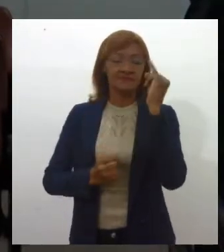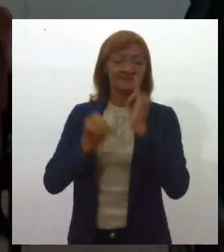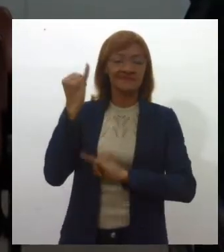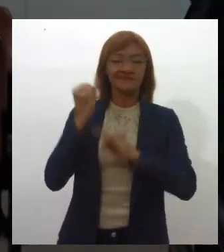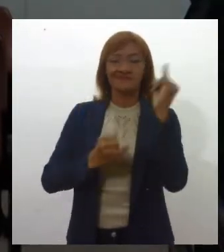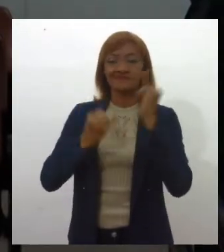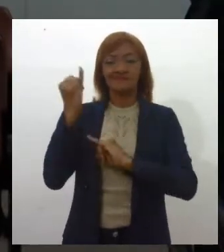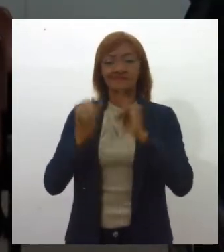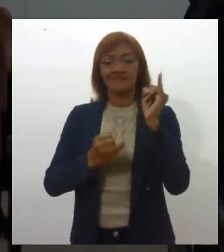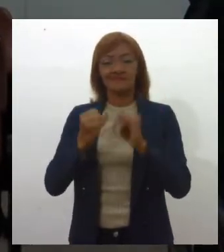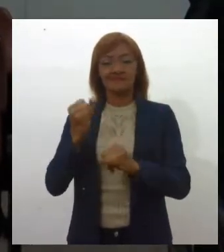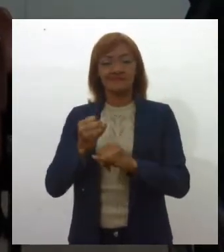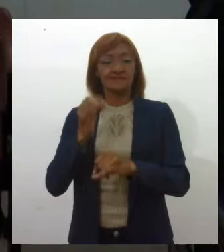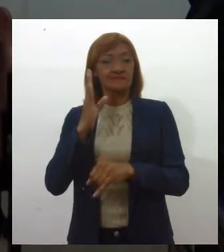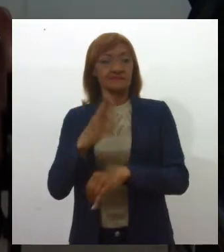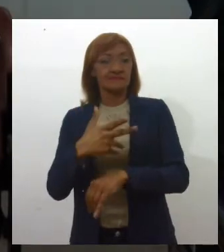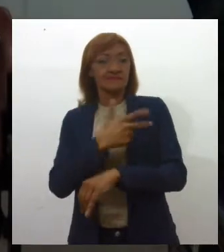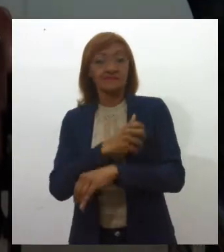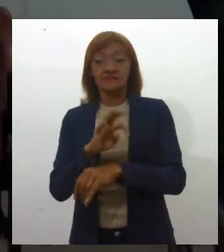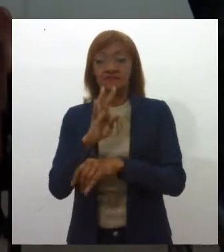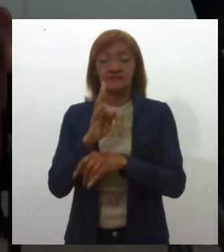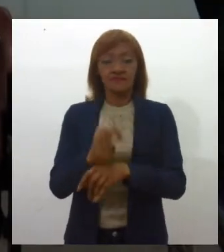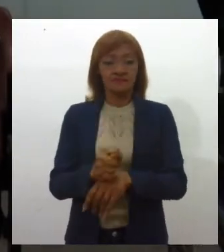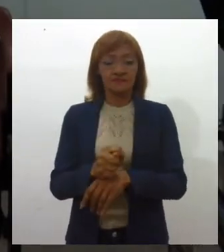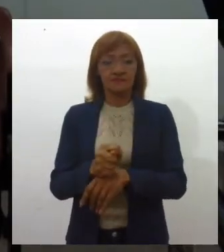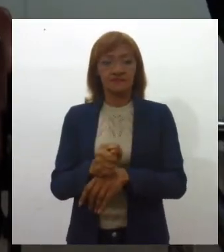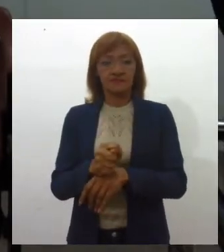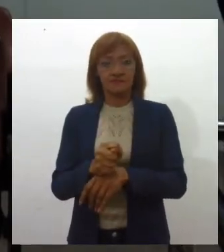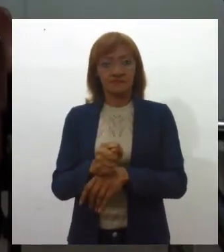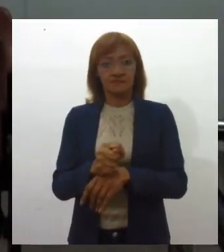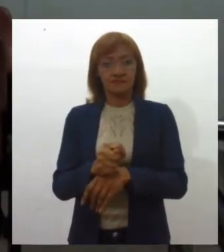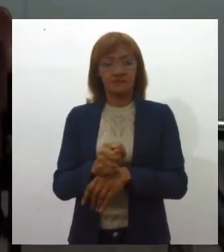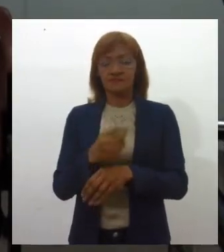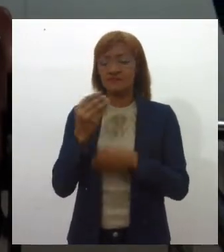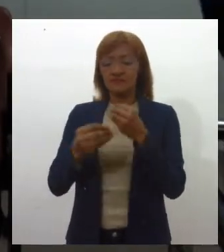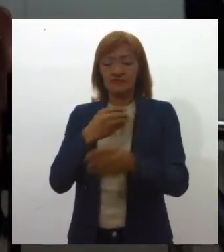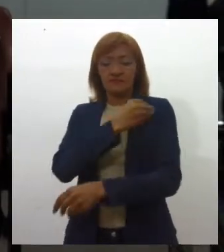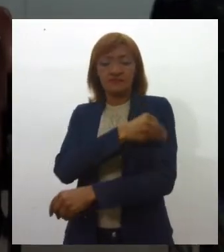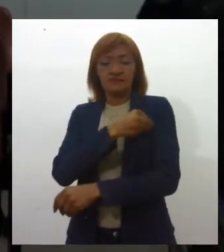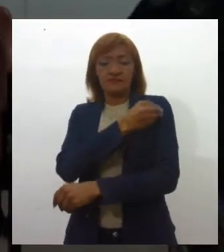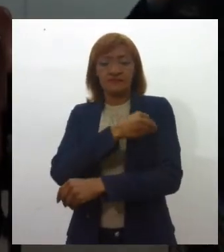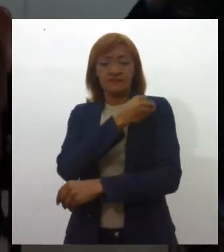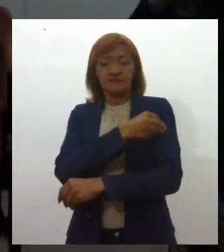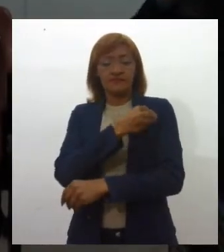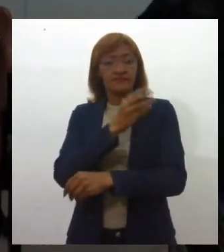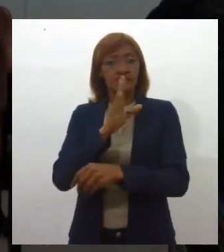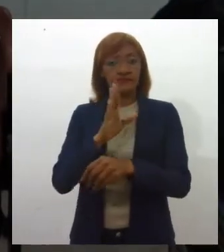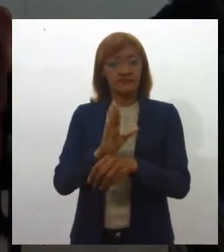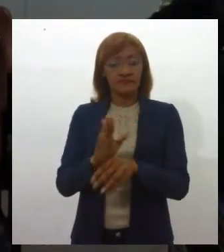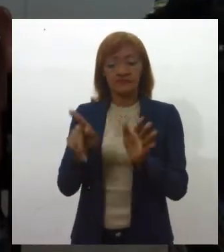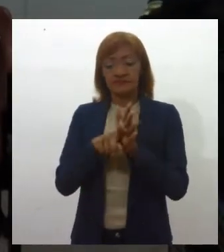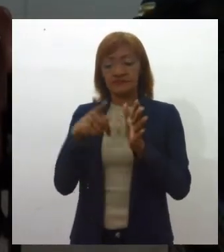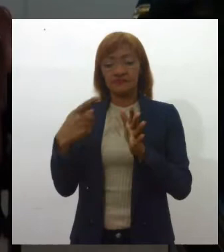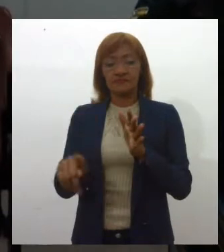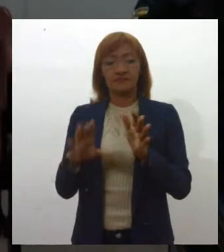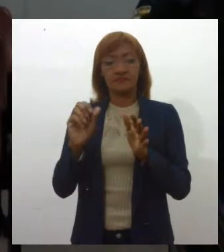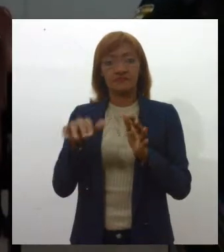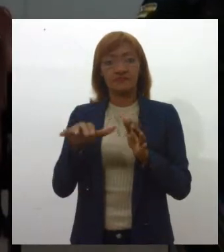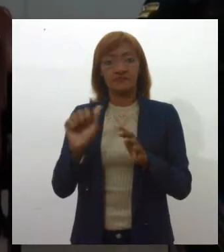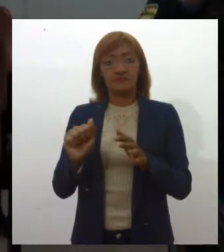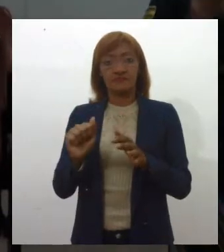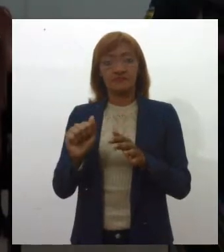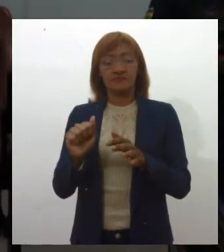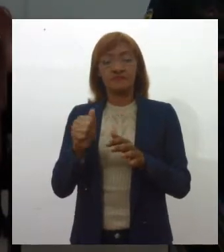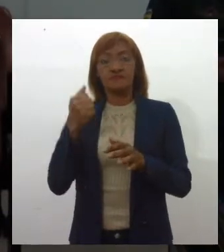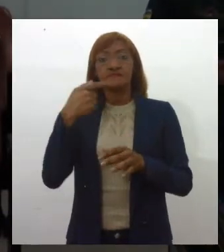são vinculados, quanto são de livre bandeira, etanol. Como o etanol é fabricado a partir de cana-de-açúcar e, portanto, o pagamento